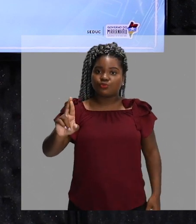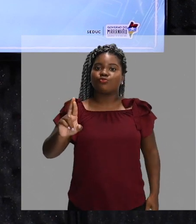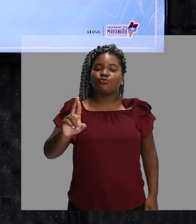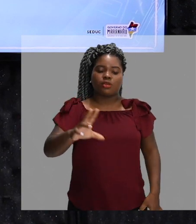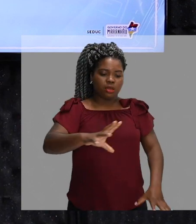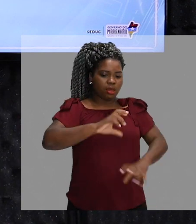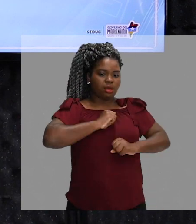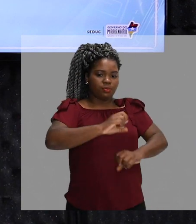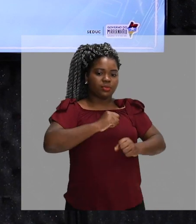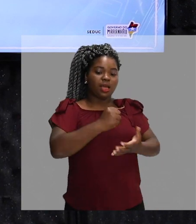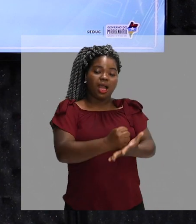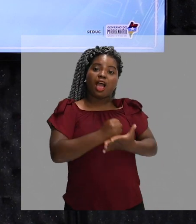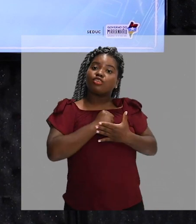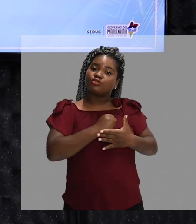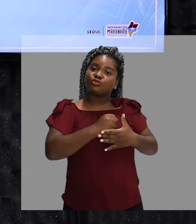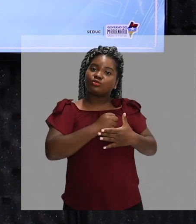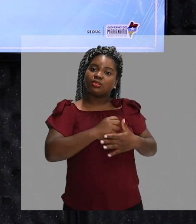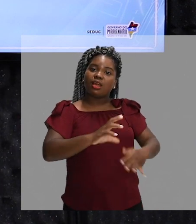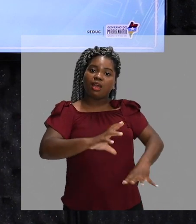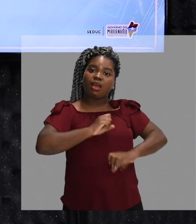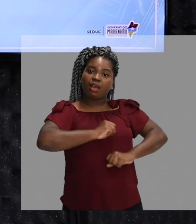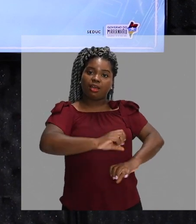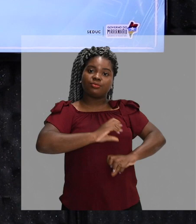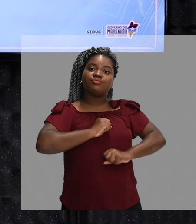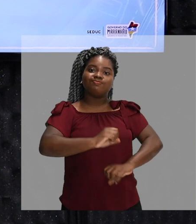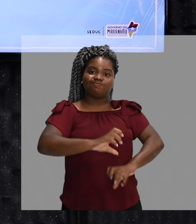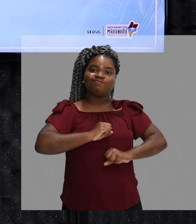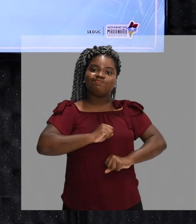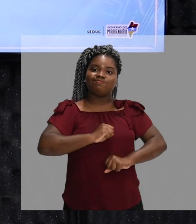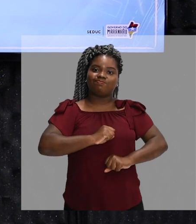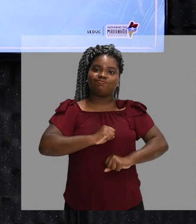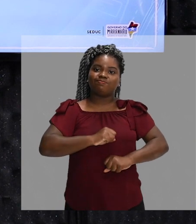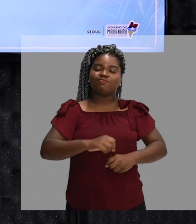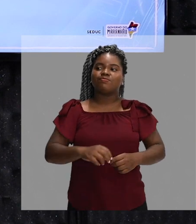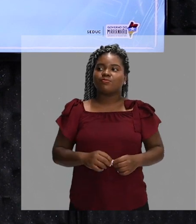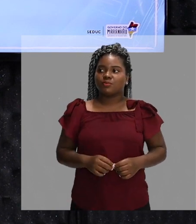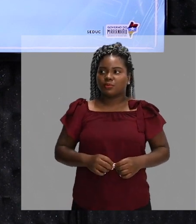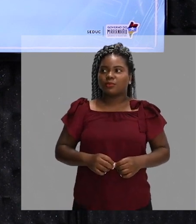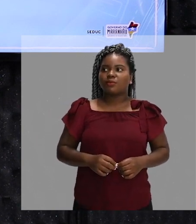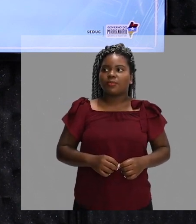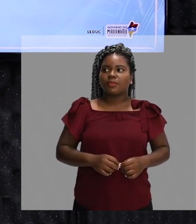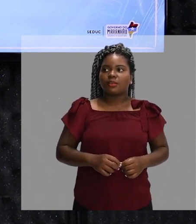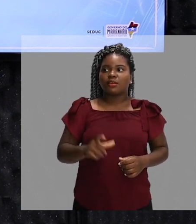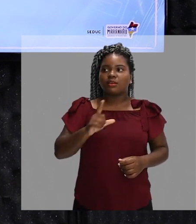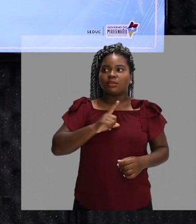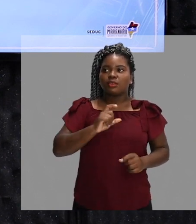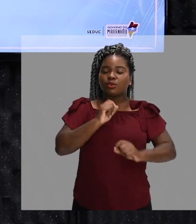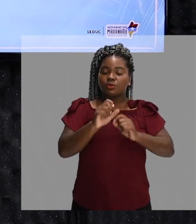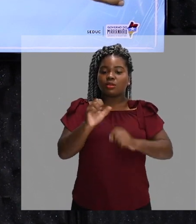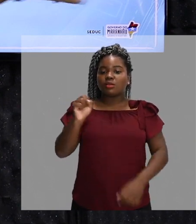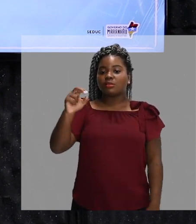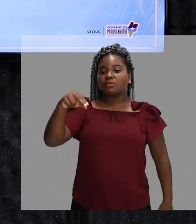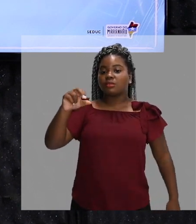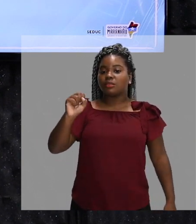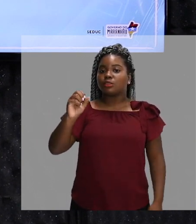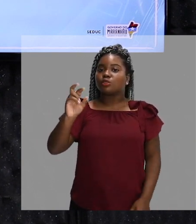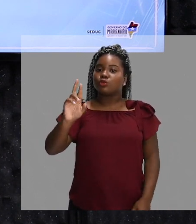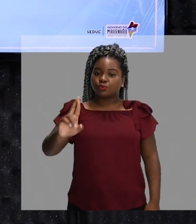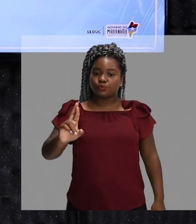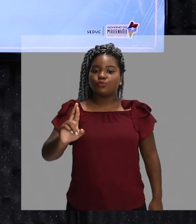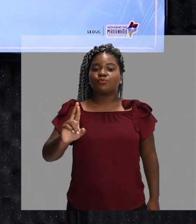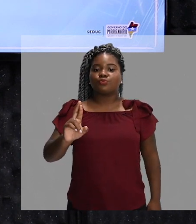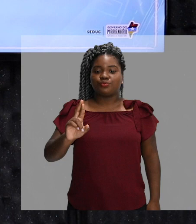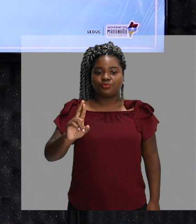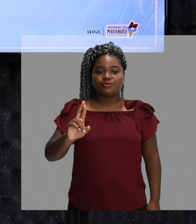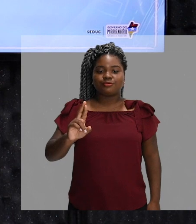essa imagem do espaço é captada por meio de sensores. O sensor é um dispositivo que capta um estímulo físico ou químico e